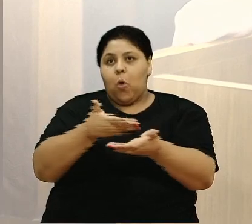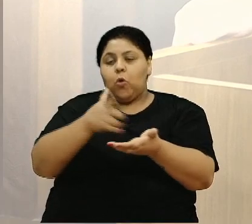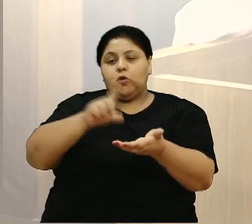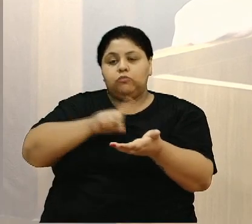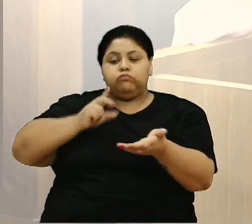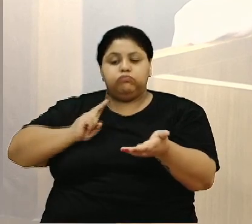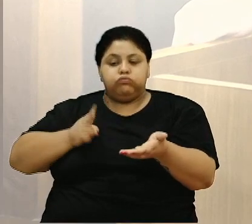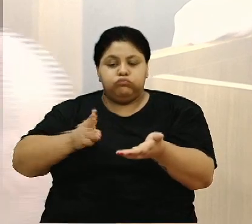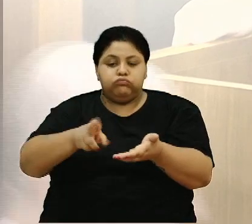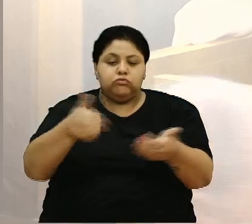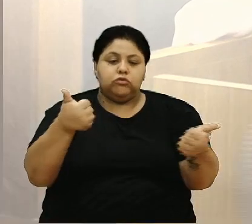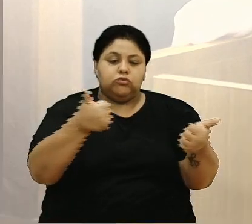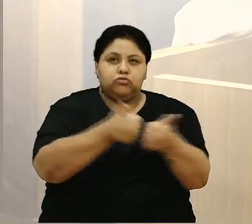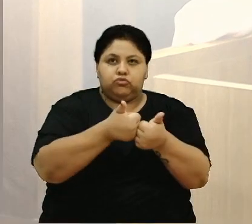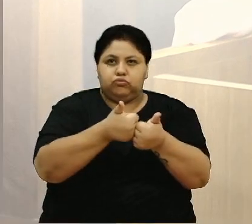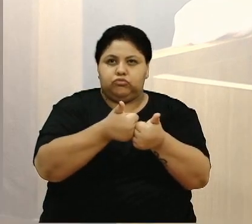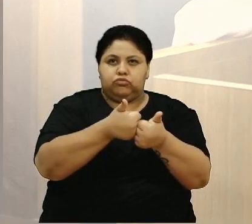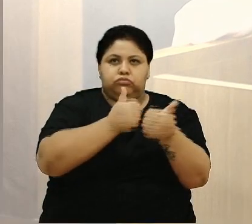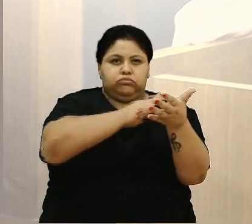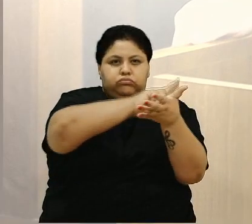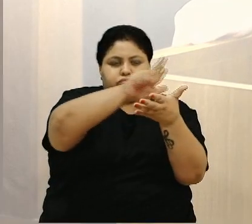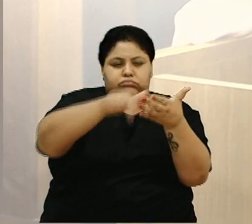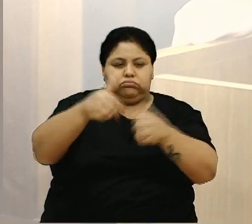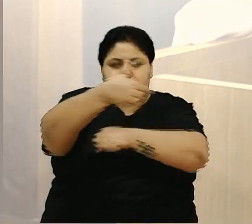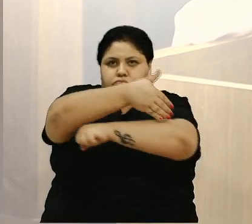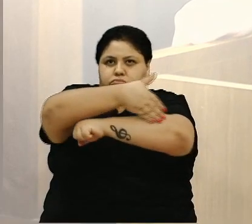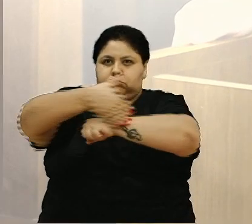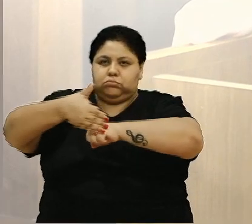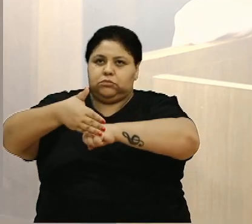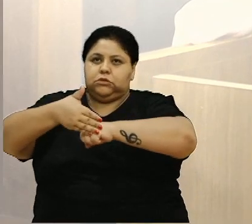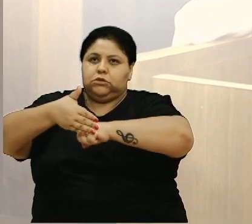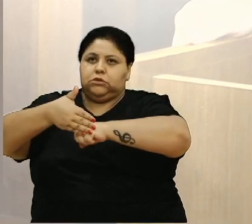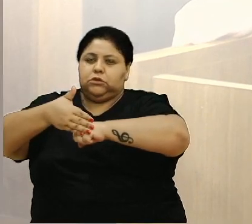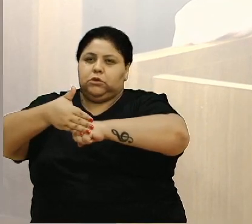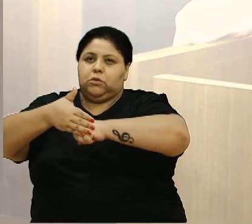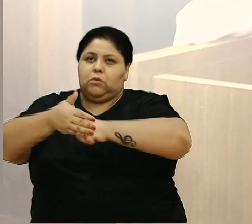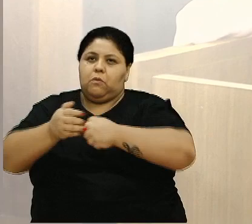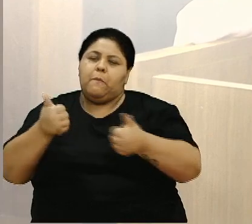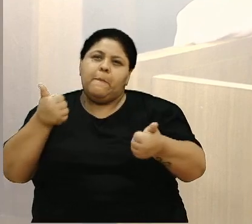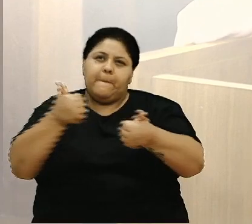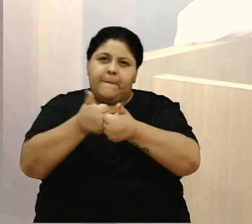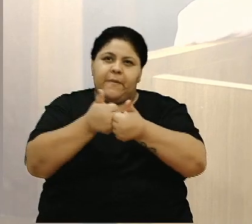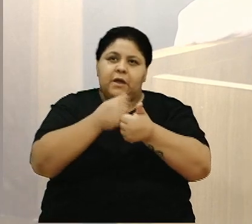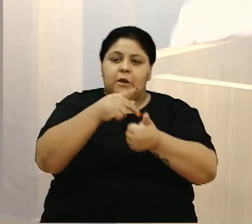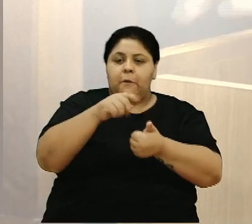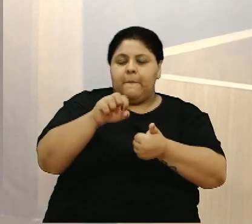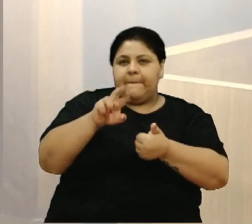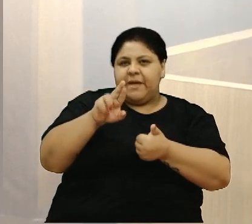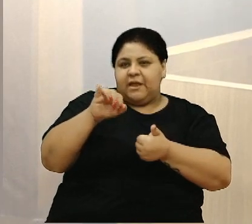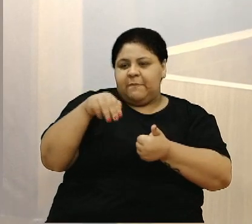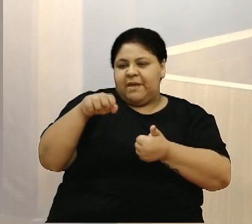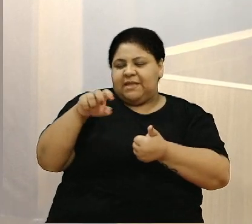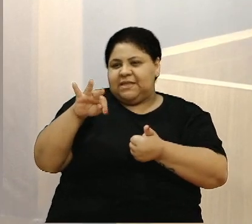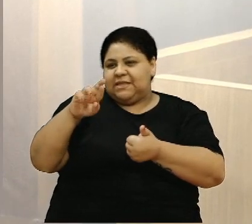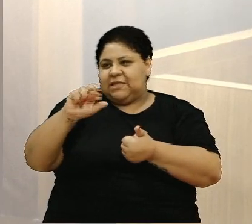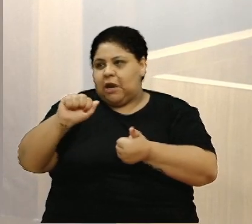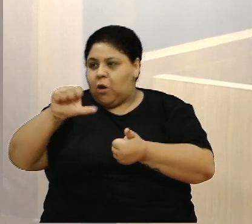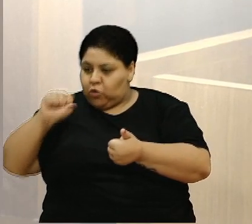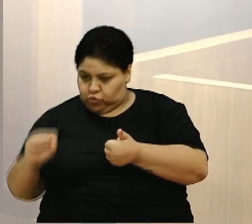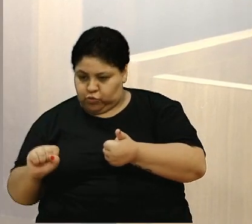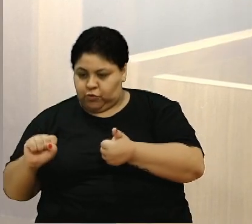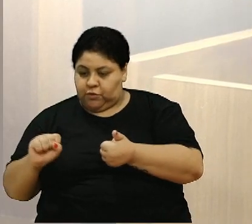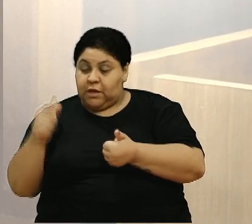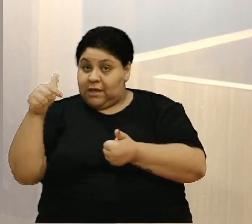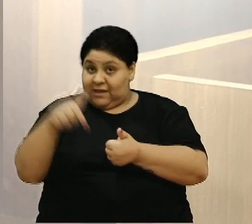atravessa São Marcos, e enfim, atravessando a perimetral sul que temos lá. E essa grande obra,